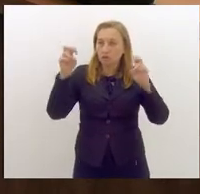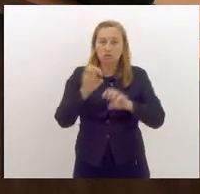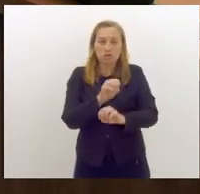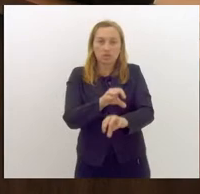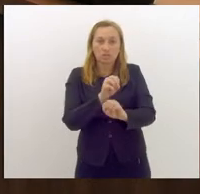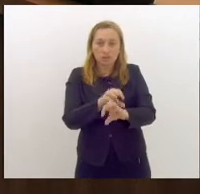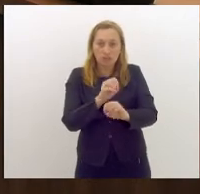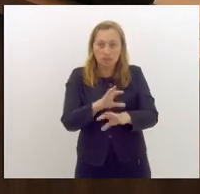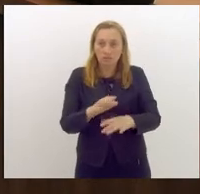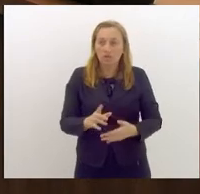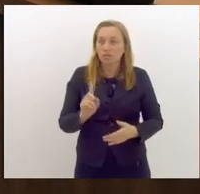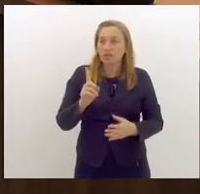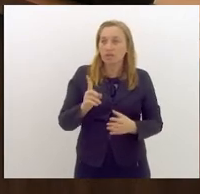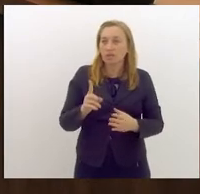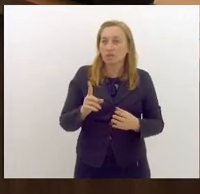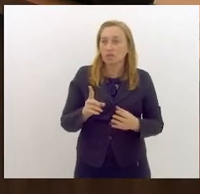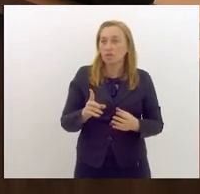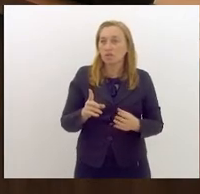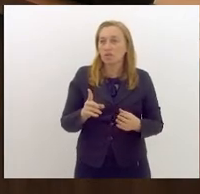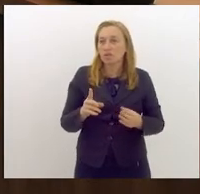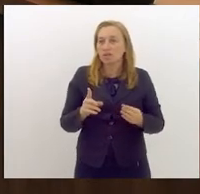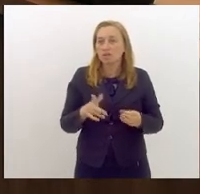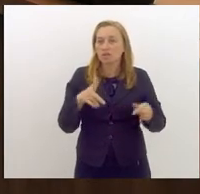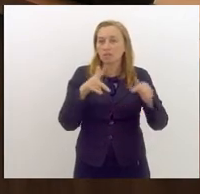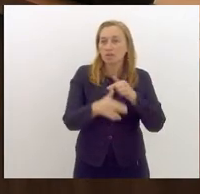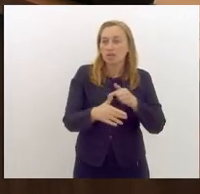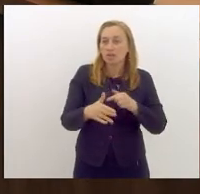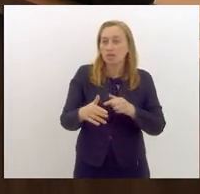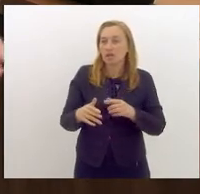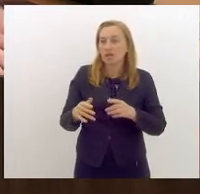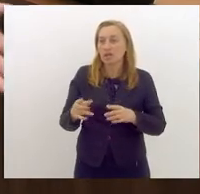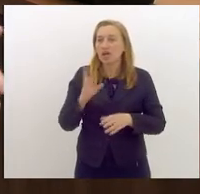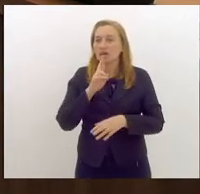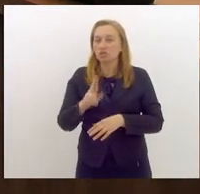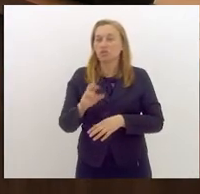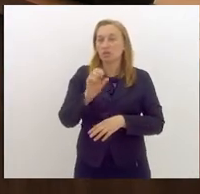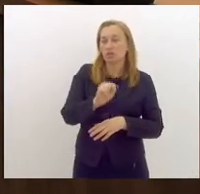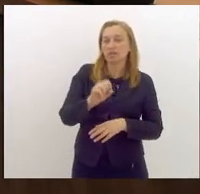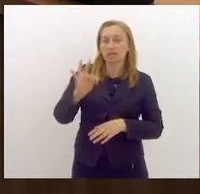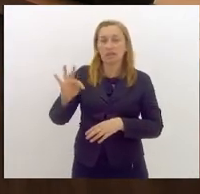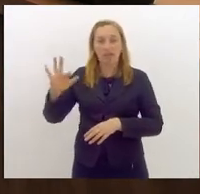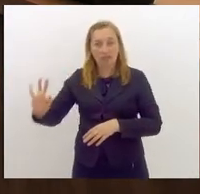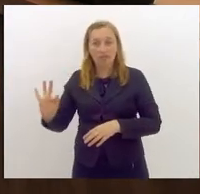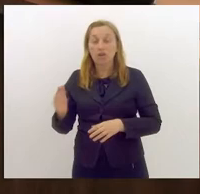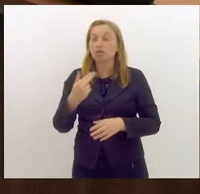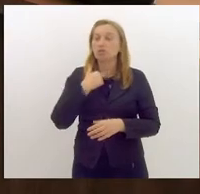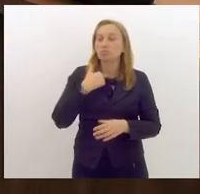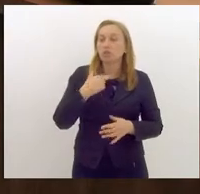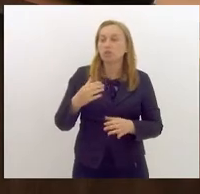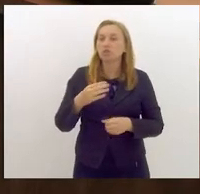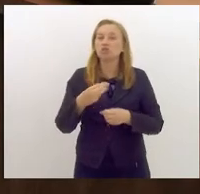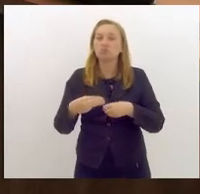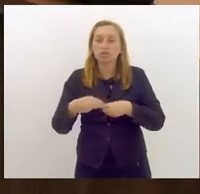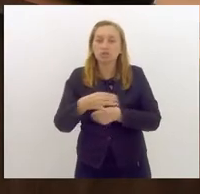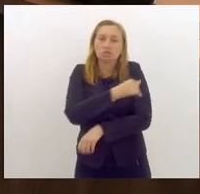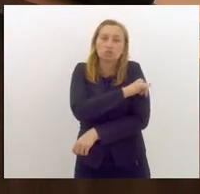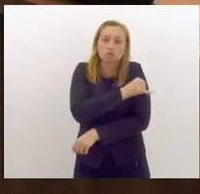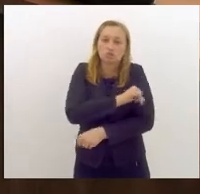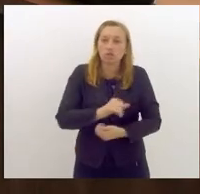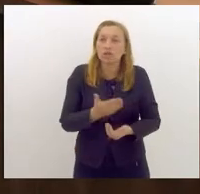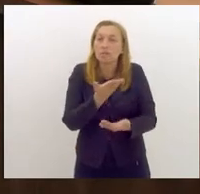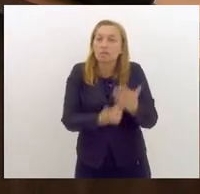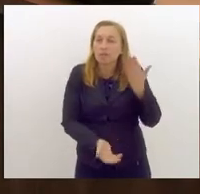educação para não confrontar a decisão do STF agora o que a gente não pode é que os municípios do Rio de Janeiro